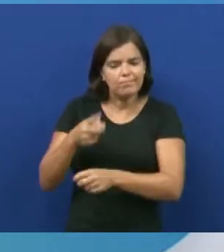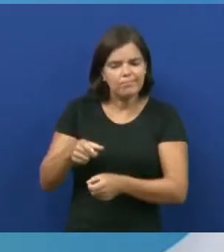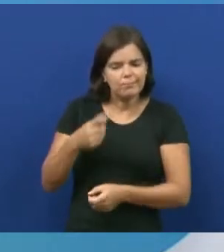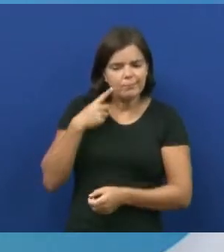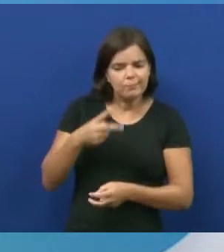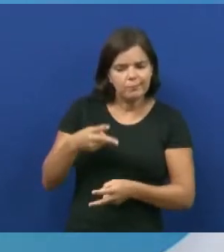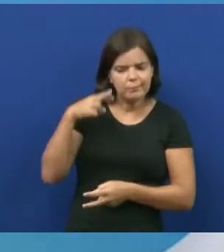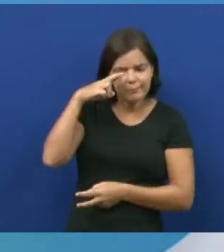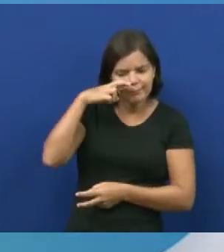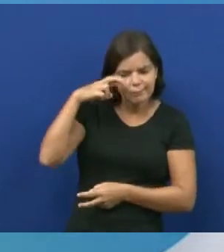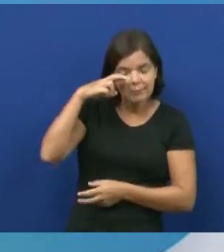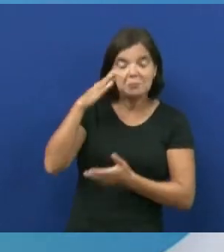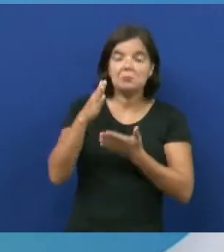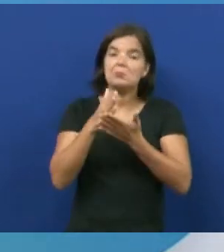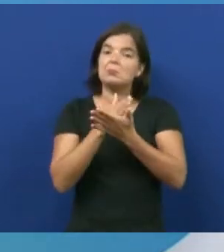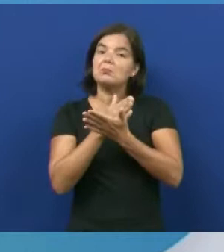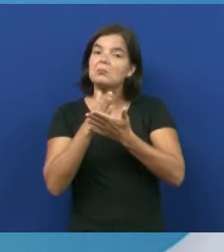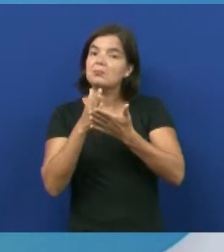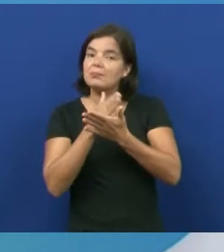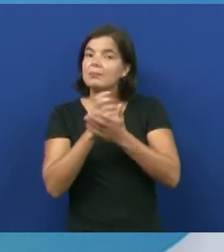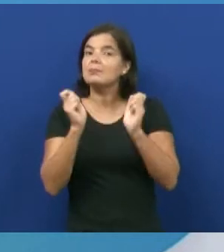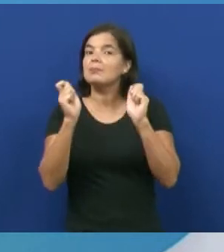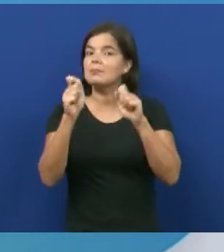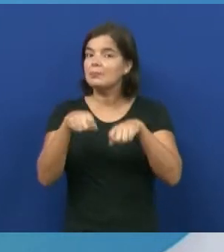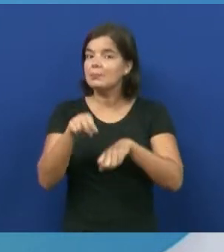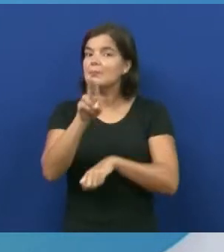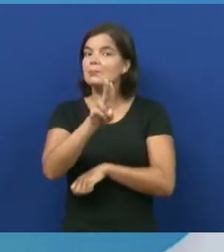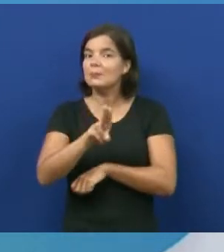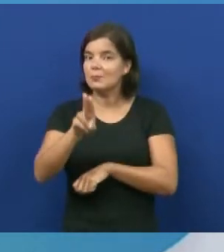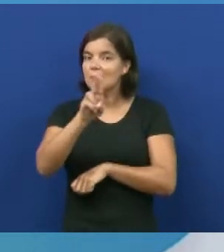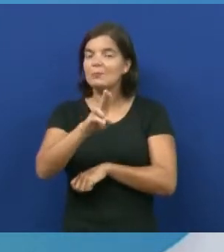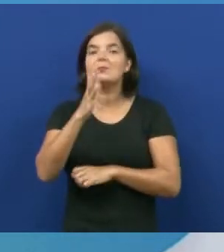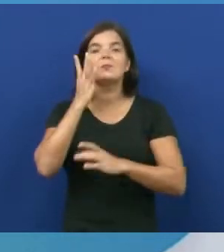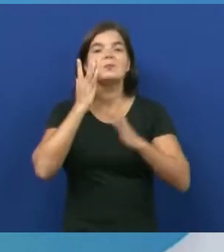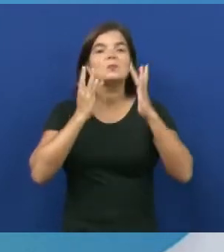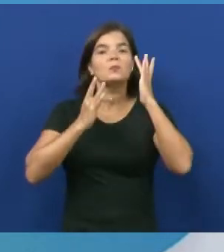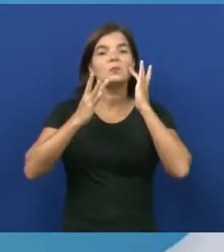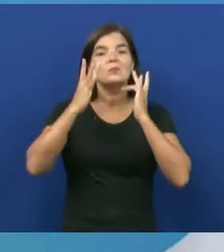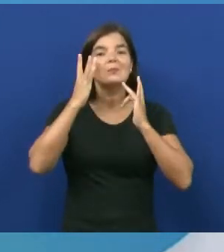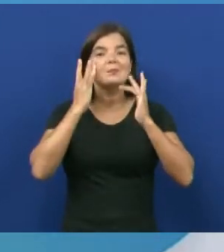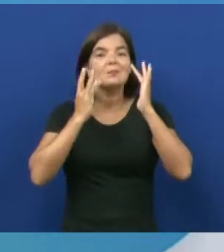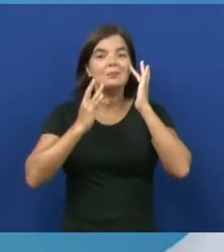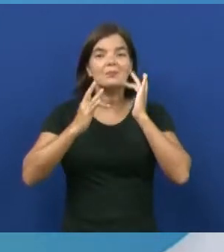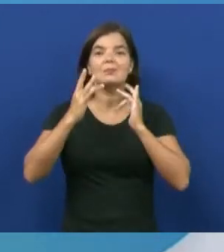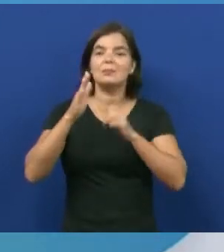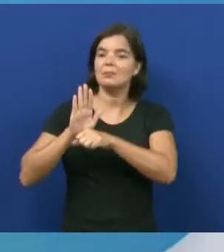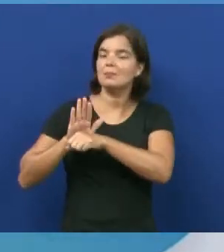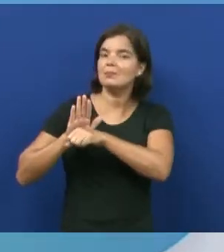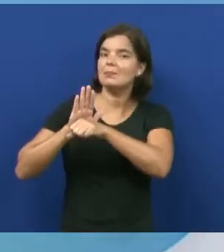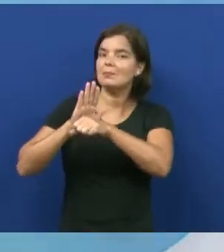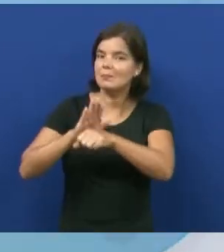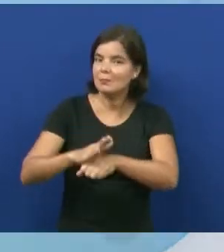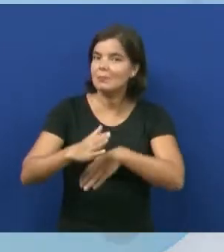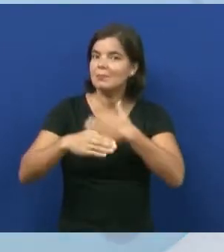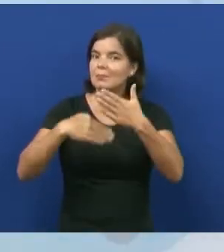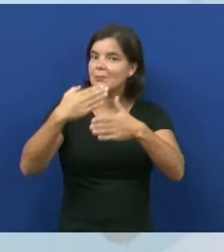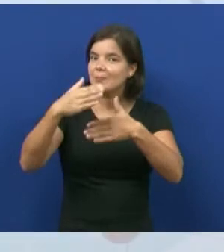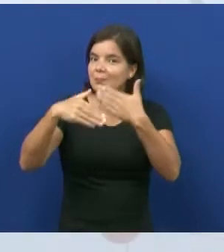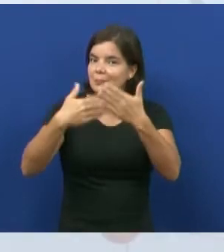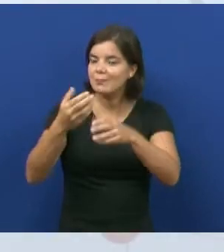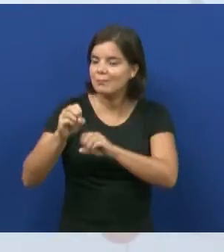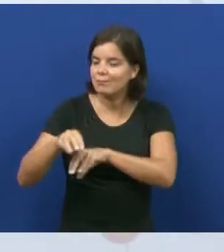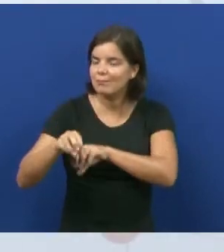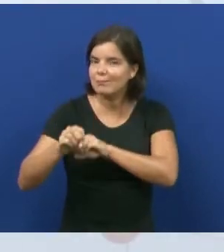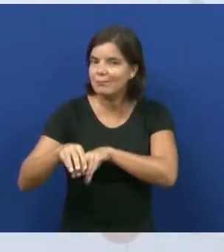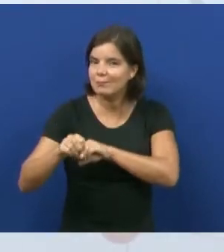notaram que talvez seria possível utilizar o teatro para auxiliá-los no processo de